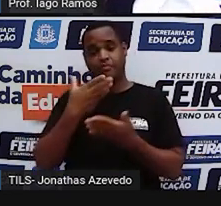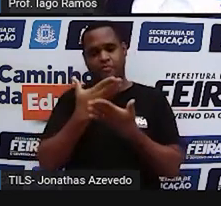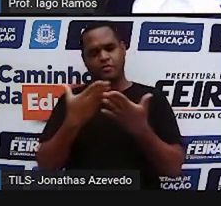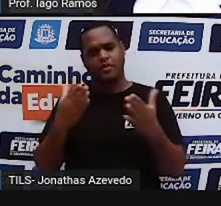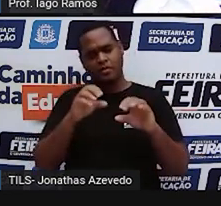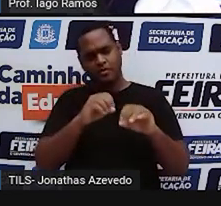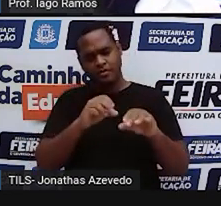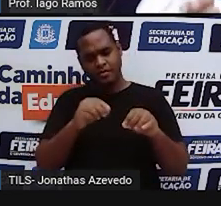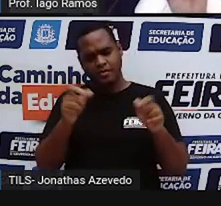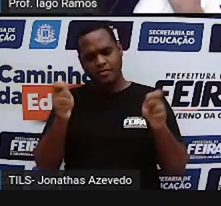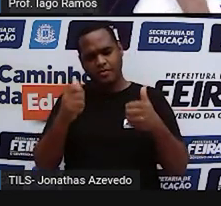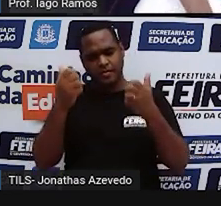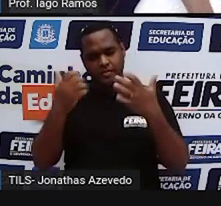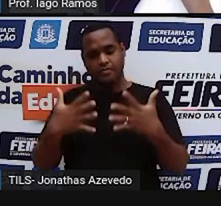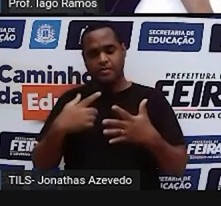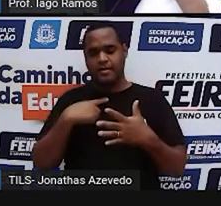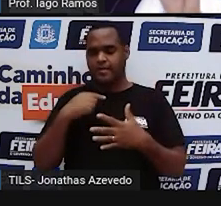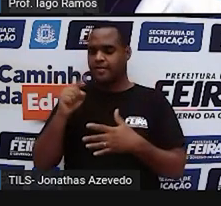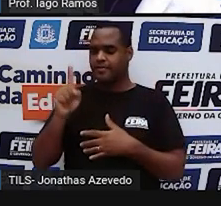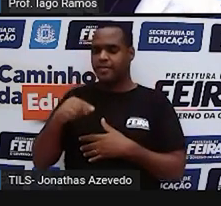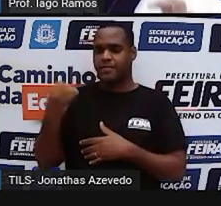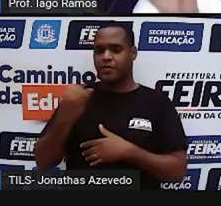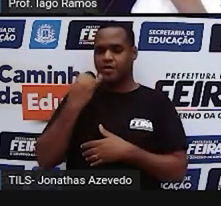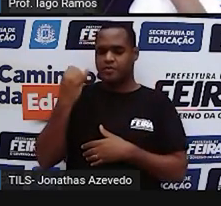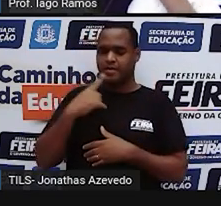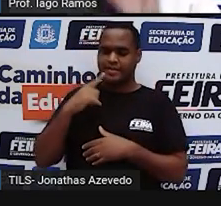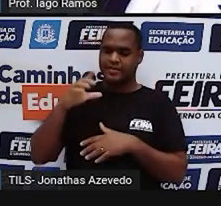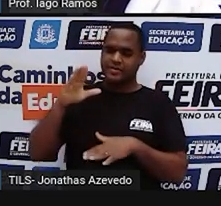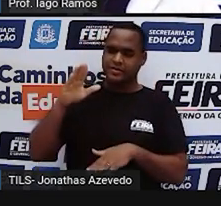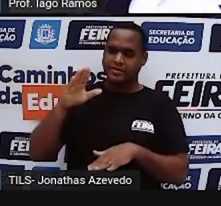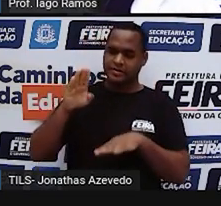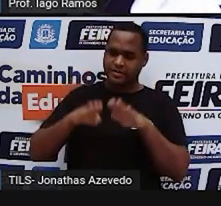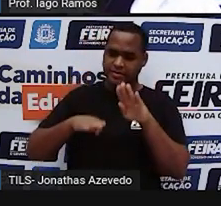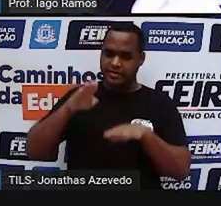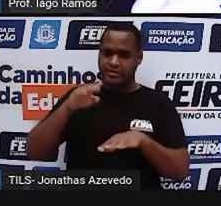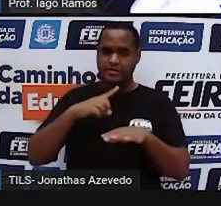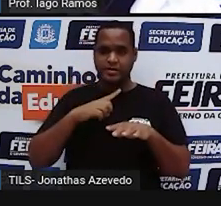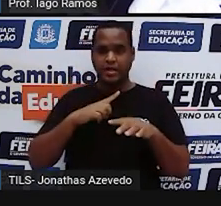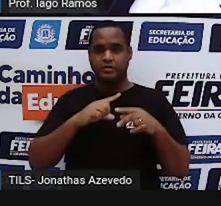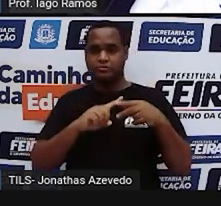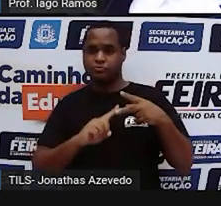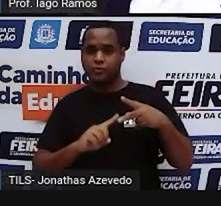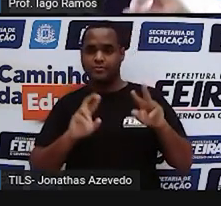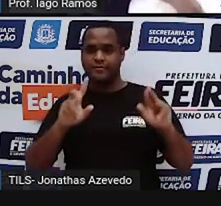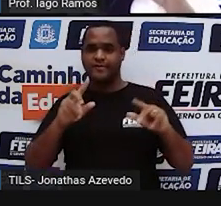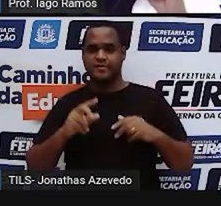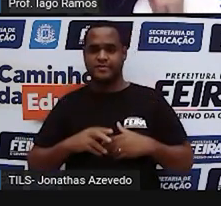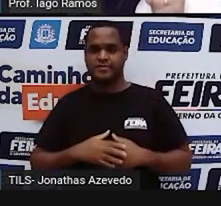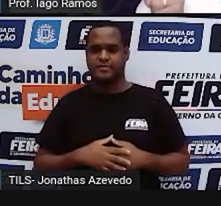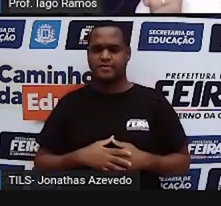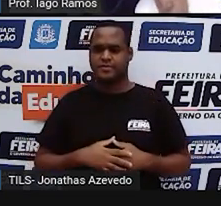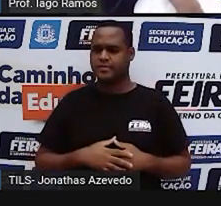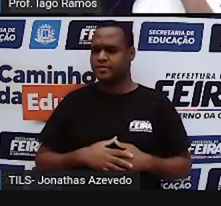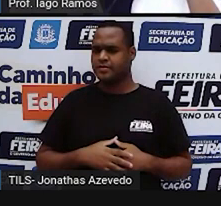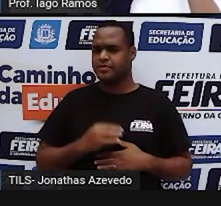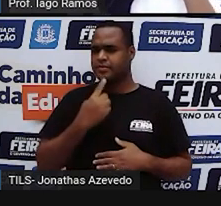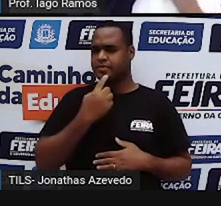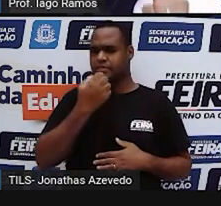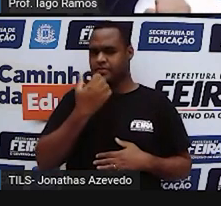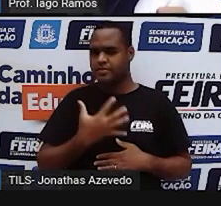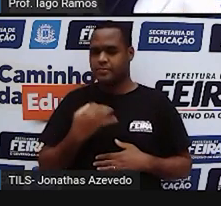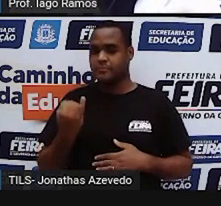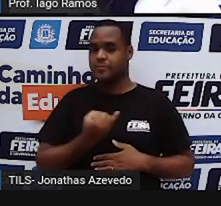aula né é a parte que fala sobre variação de duas grandezas certo essa parte aí